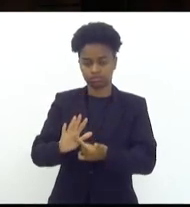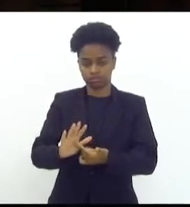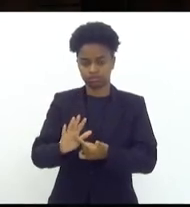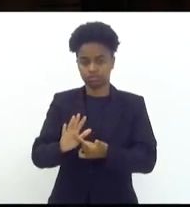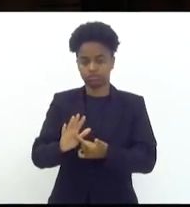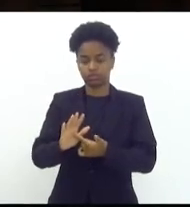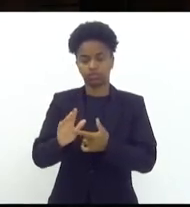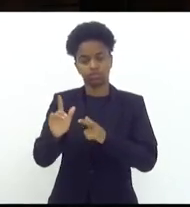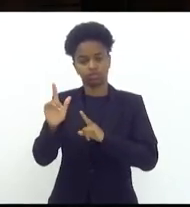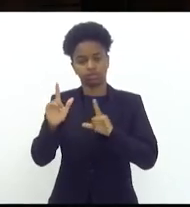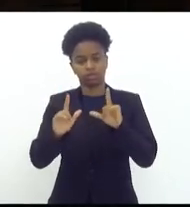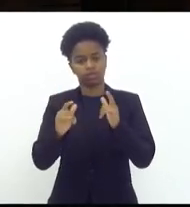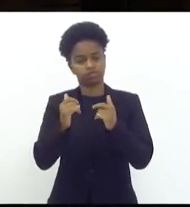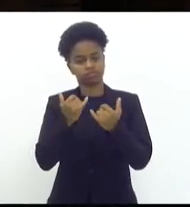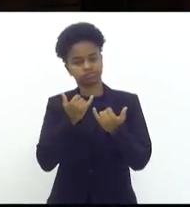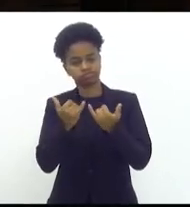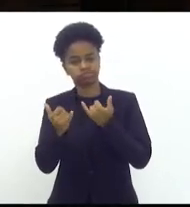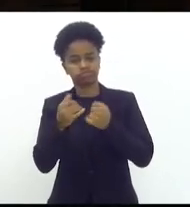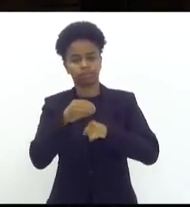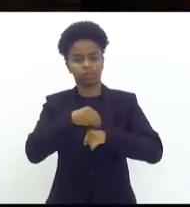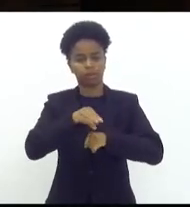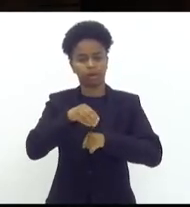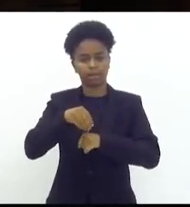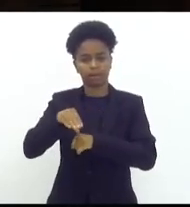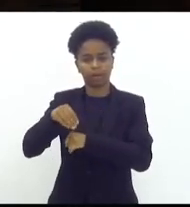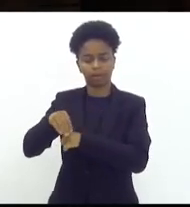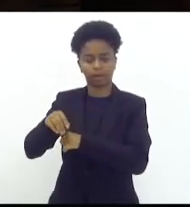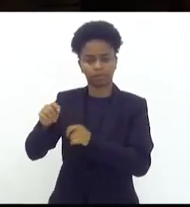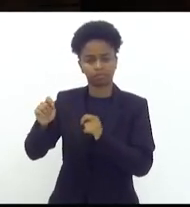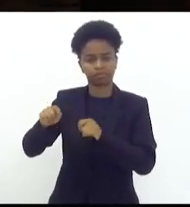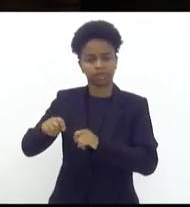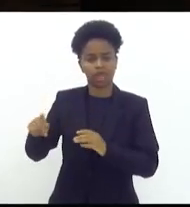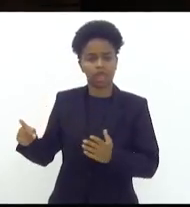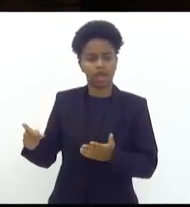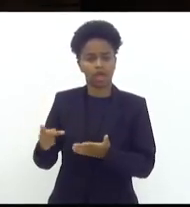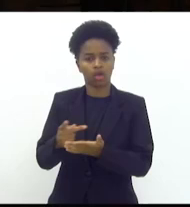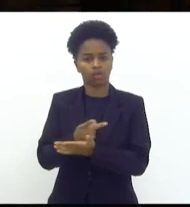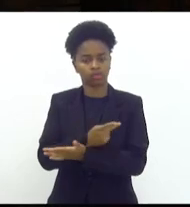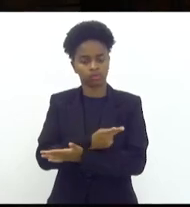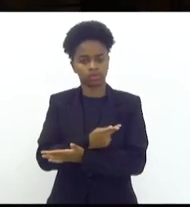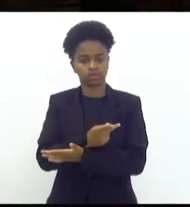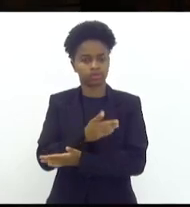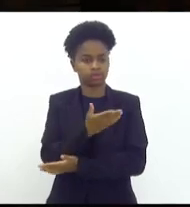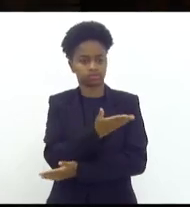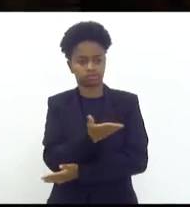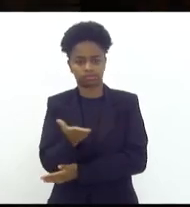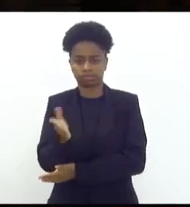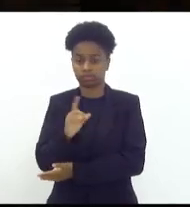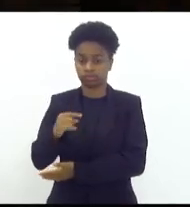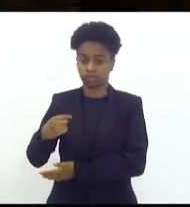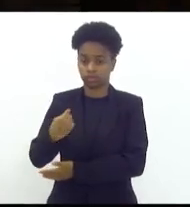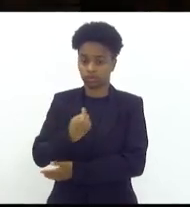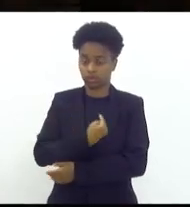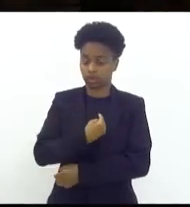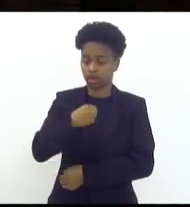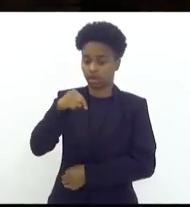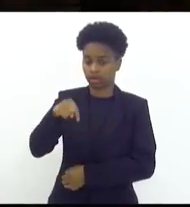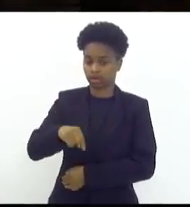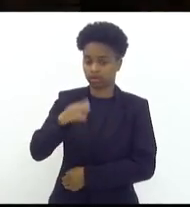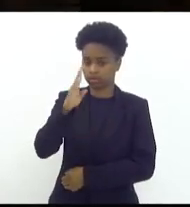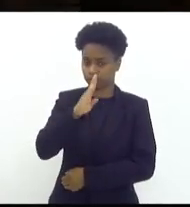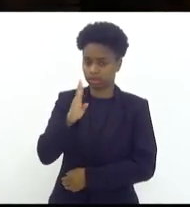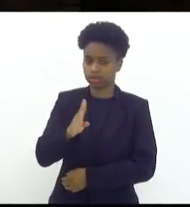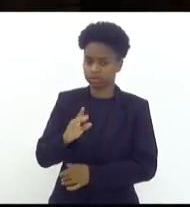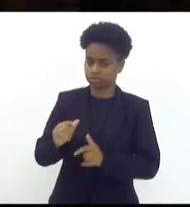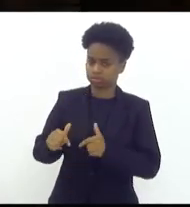informativo que fez acontecer para todos nós no âmbito desse Brasil